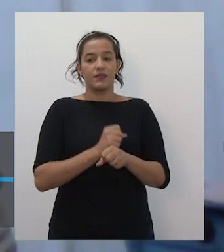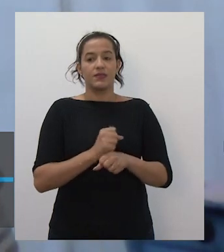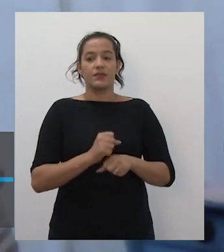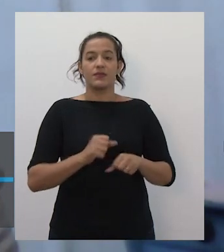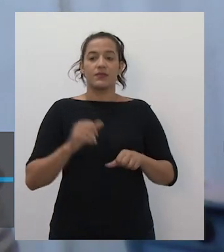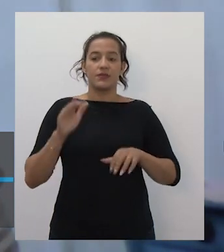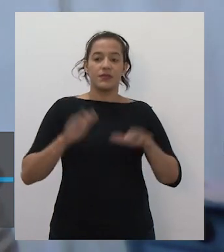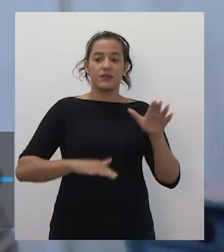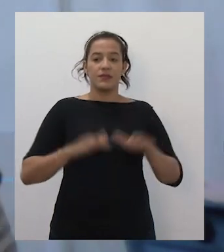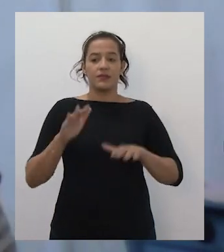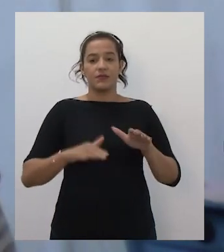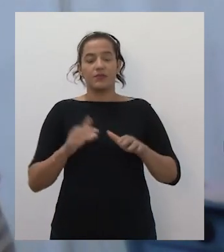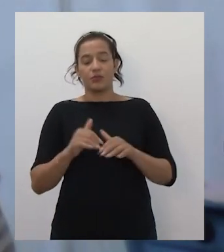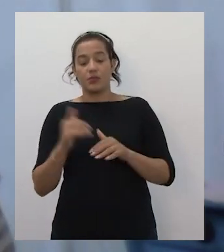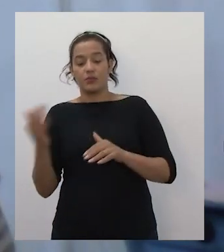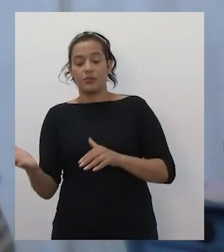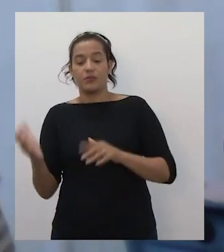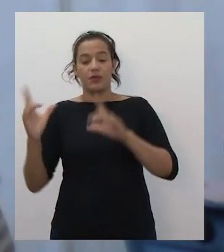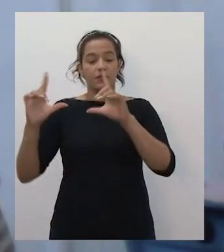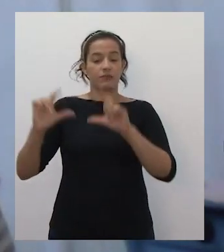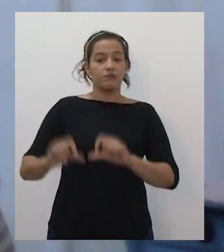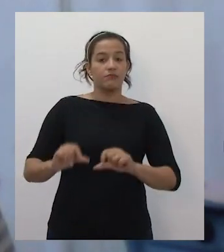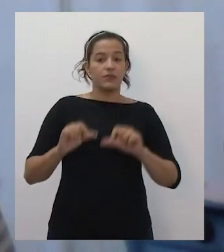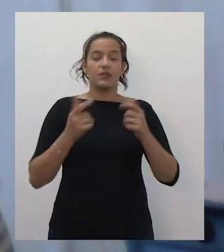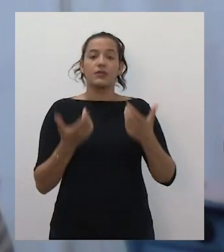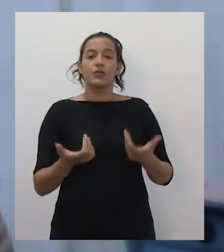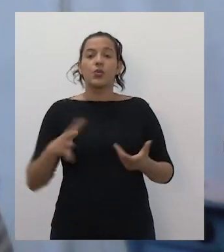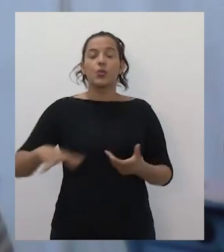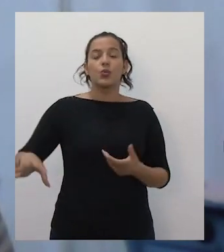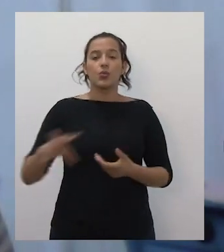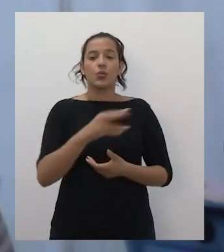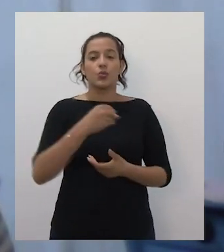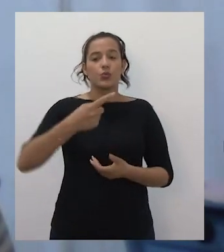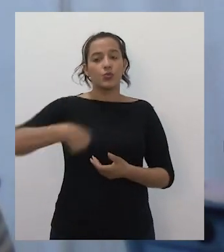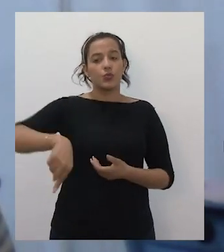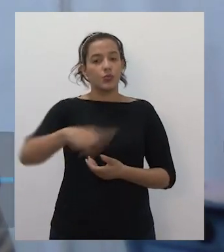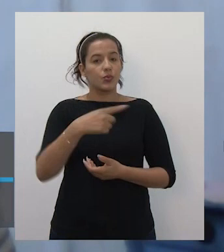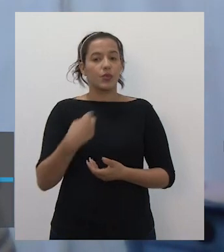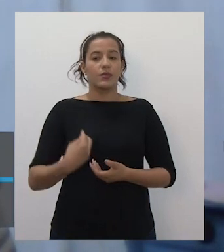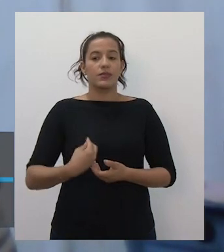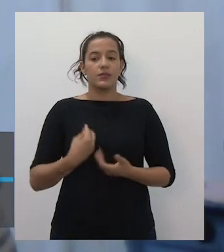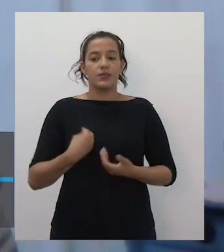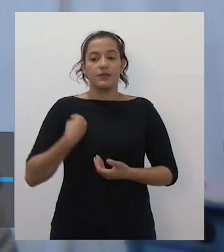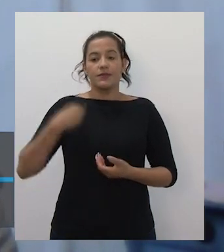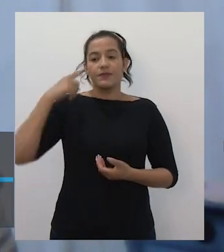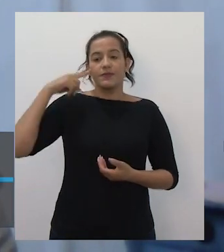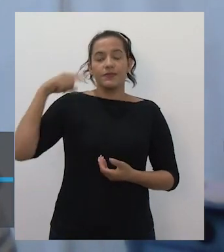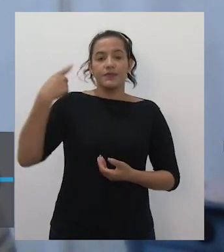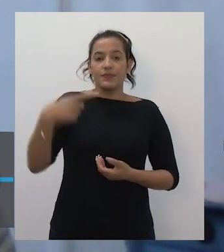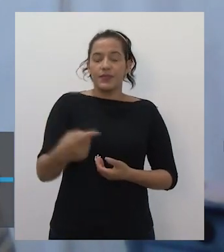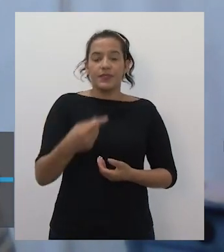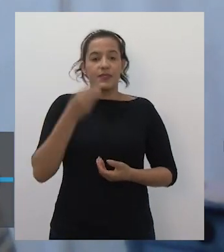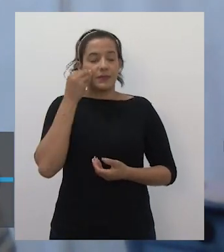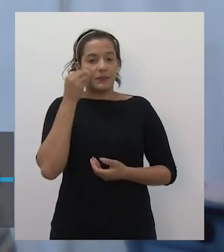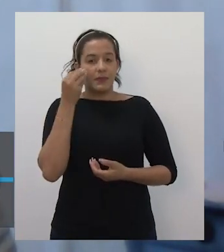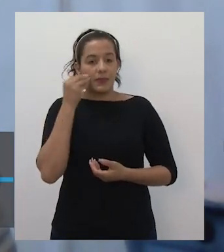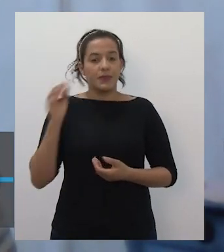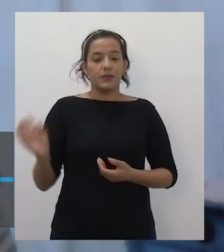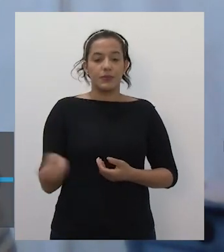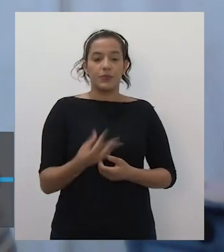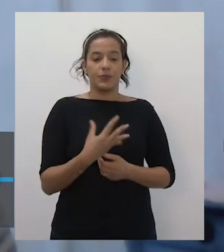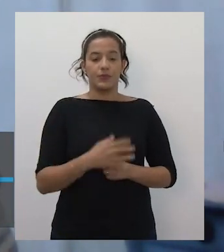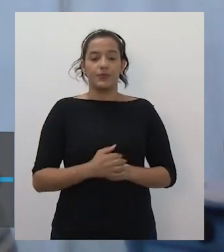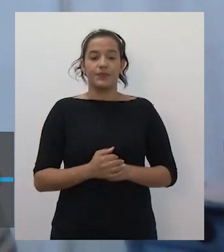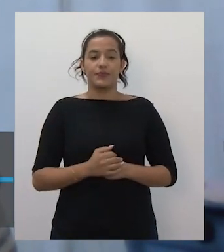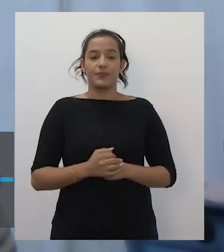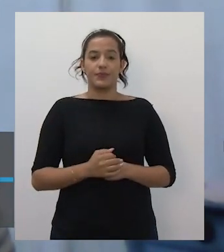alguns momentos mais, em outros menos, mas o fato é que todos nós estamos, assim, cotidianamente experimentando isso, né?